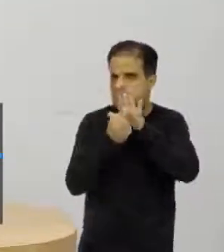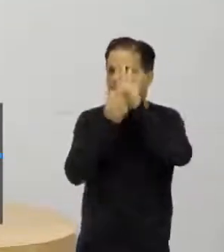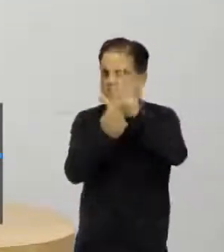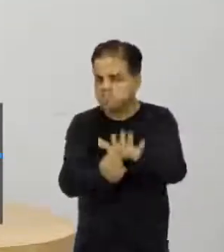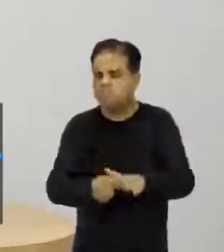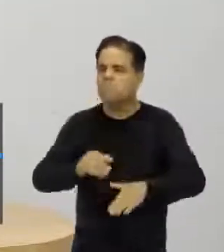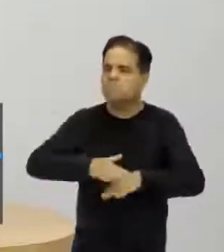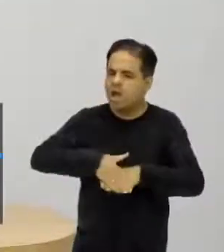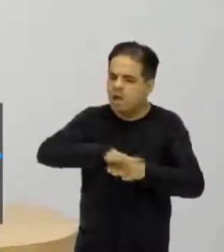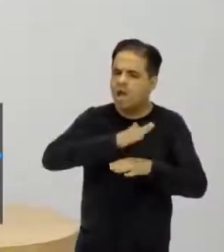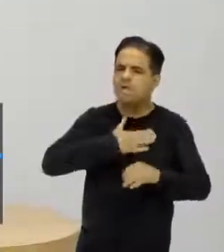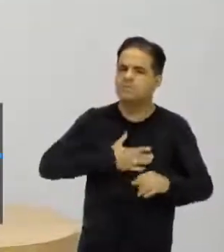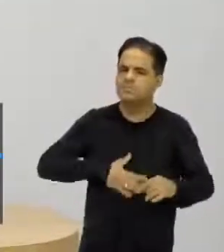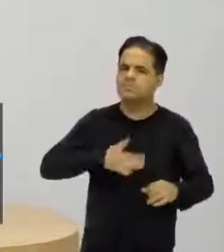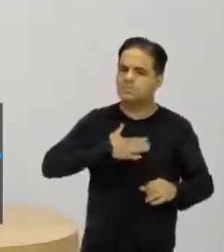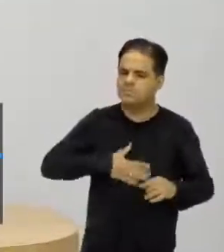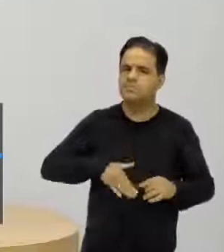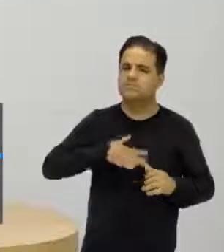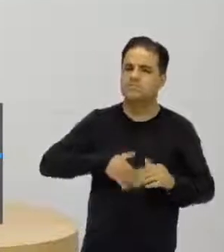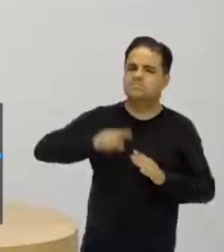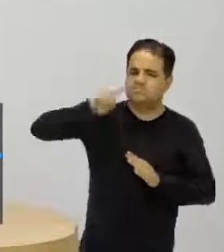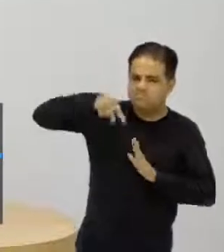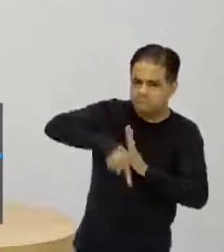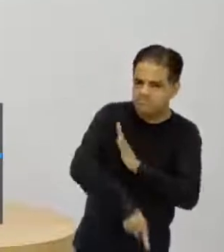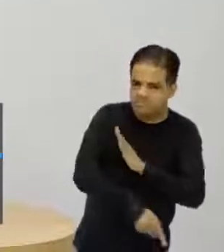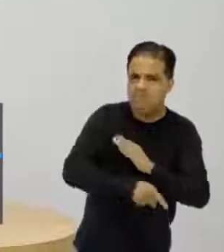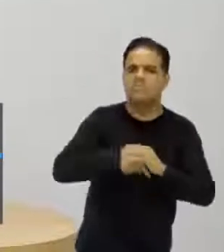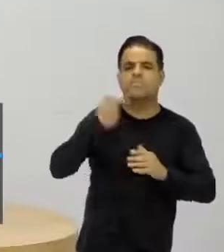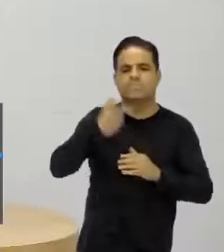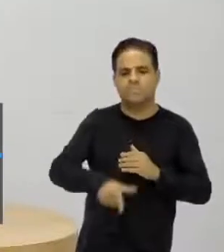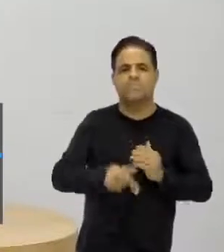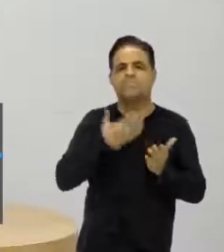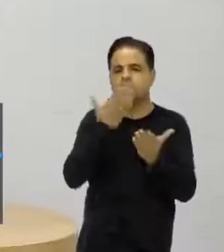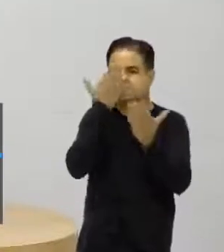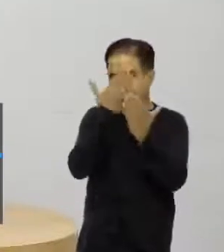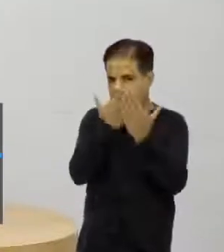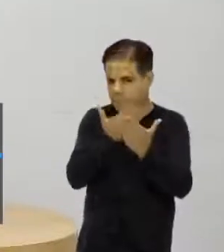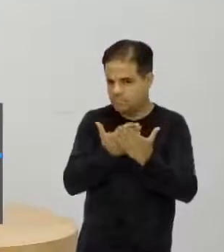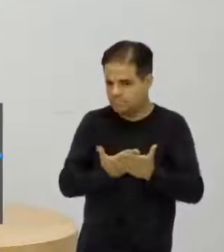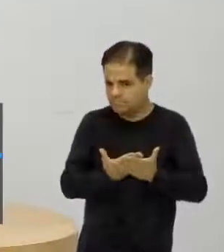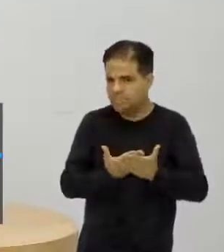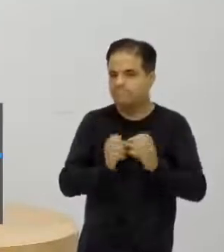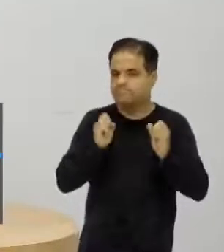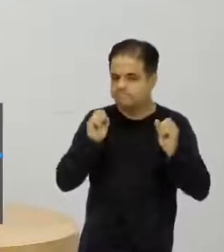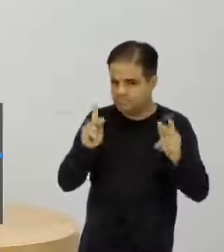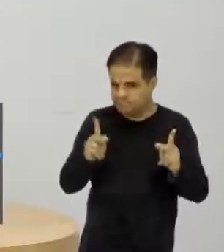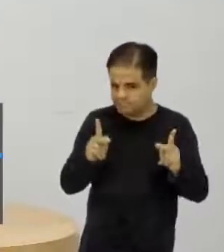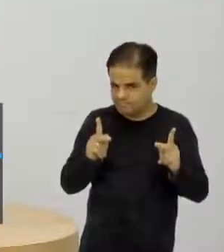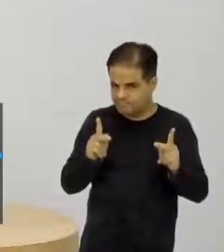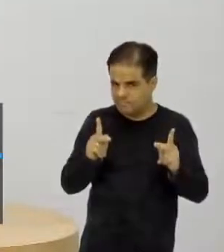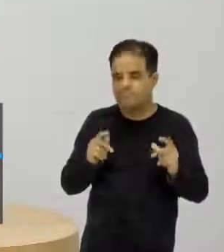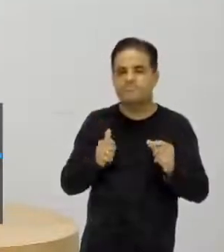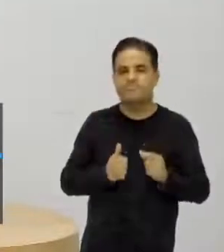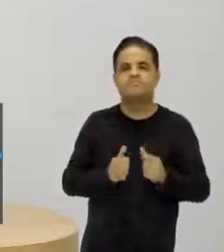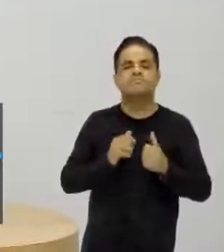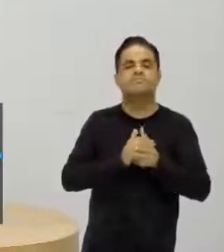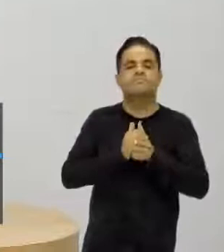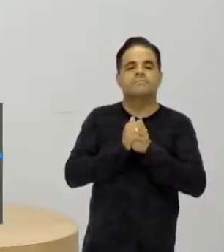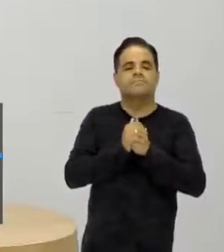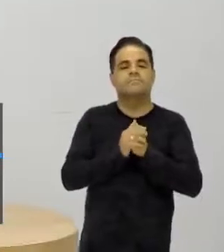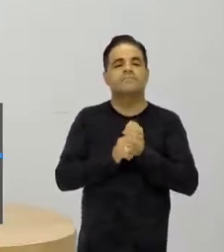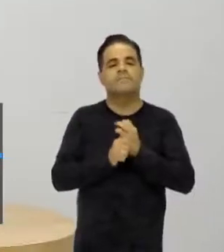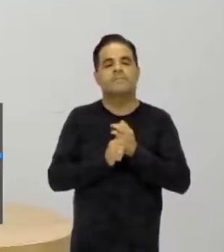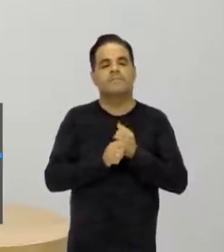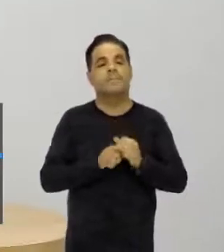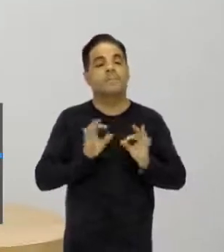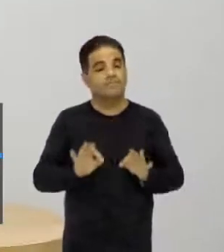com mais profundidade nas nossas próximas aulas. Muito legal, hein? Pessoal que gostou. Isso mesmo, né,